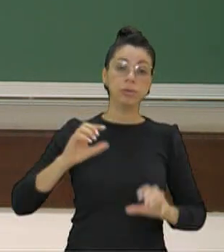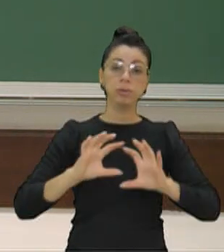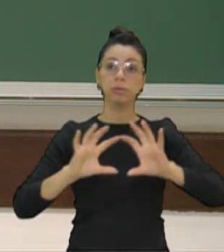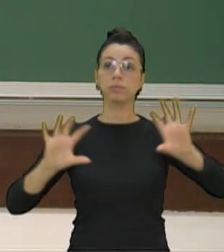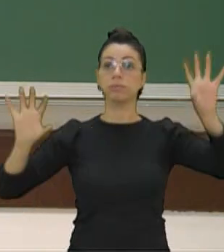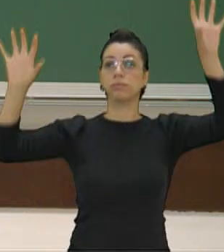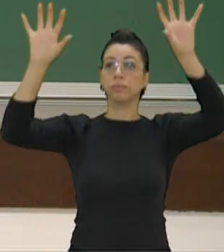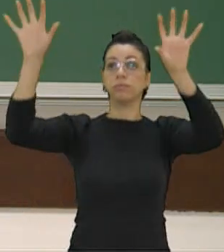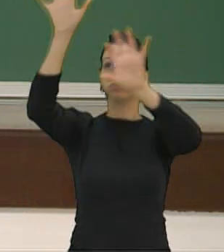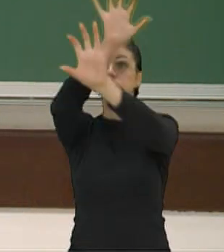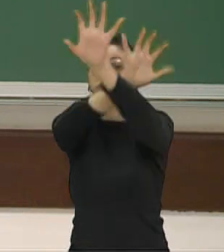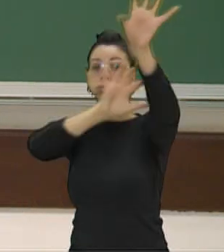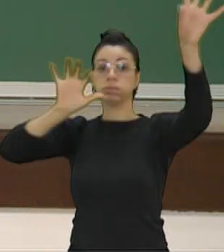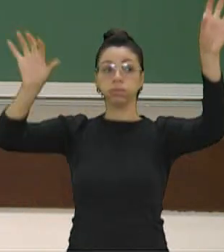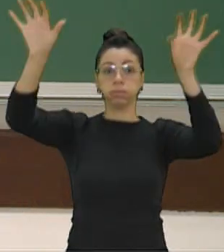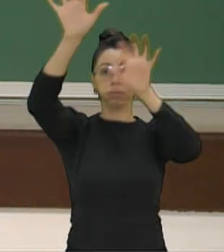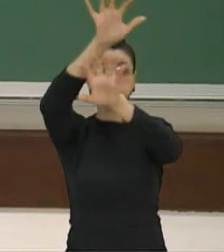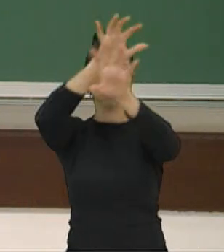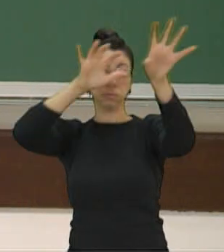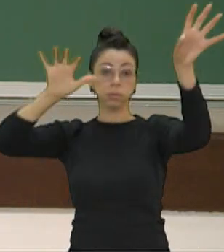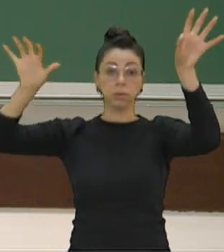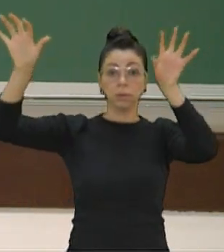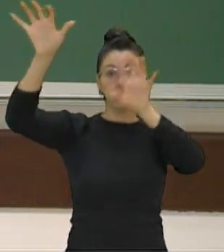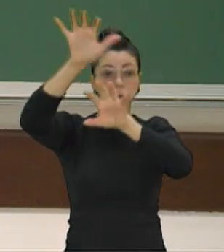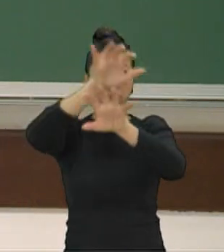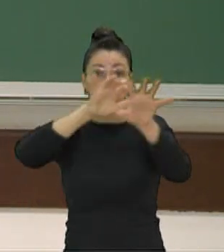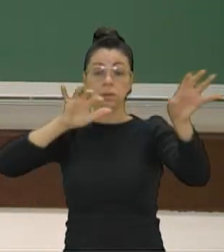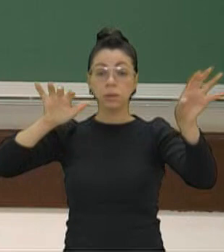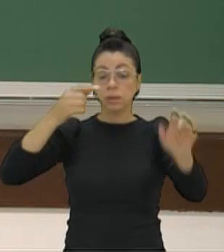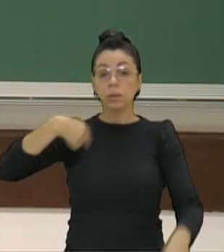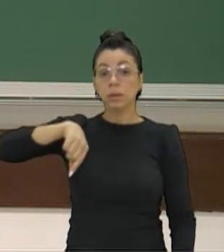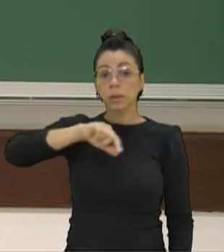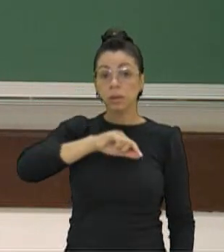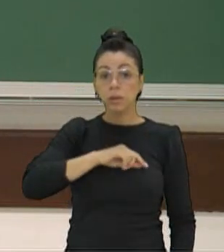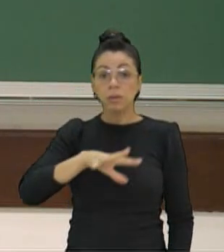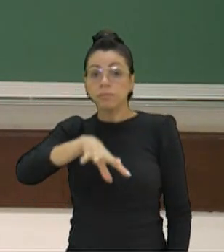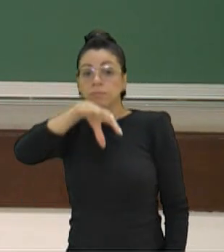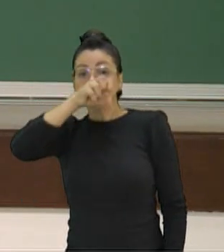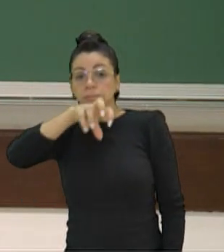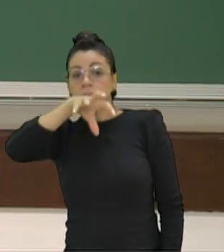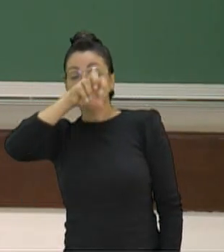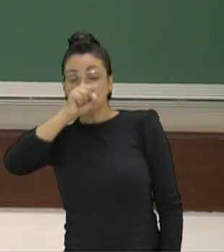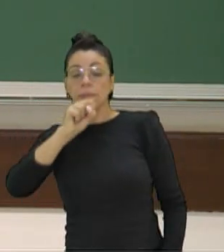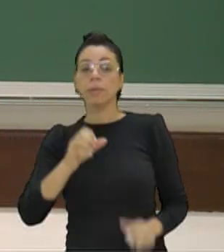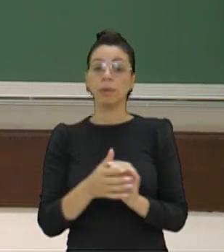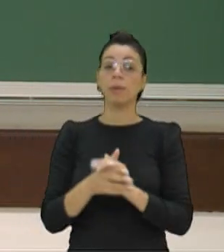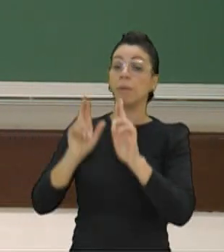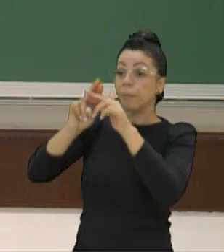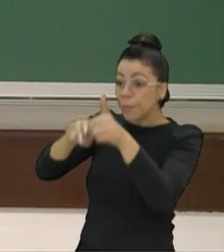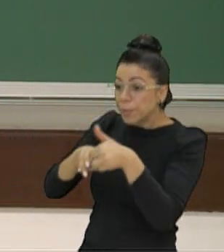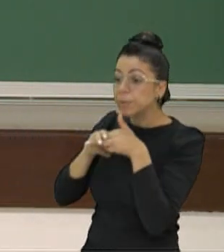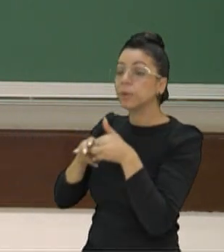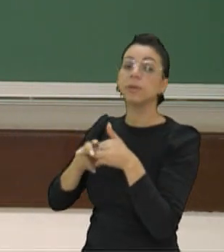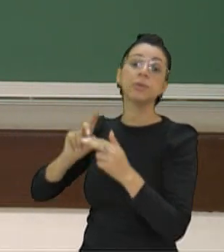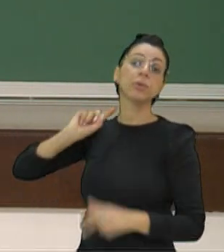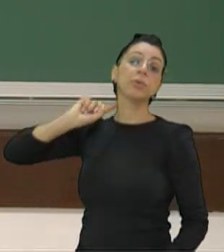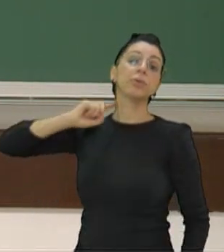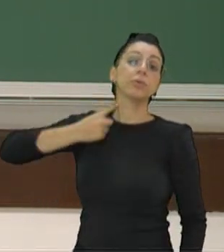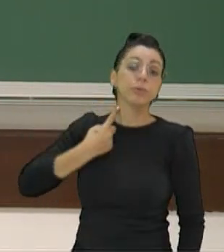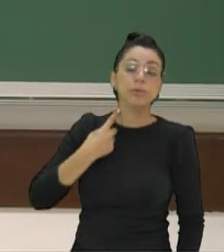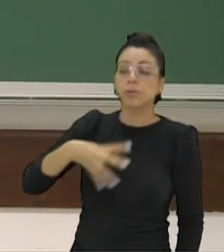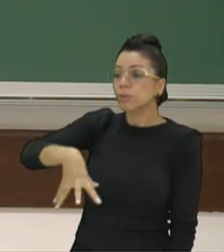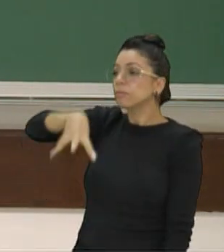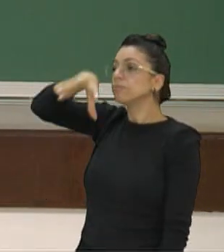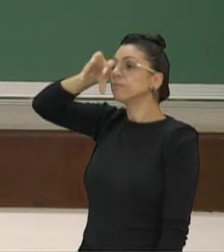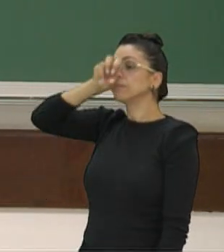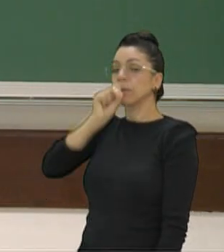fica retida nessa região atmosférica que nós estamos respirando. Então, a gente respira muito mais poluição no inverno